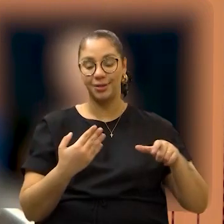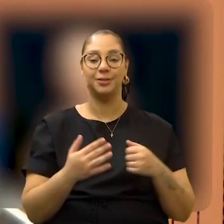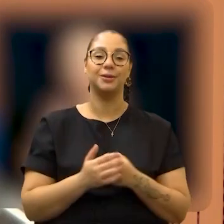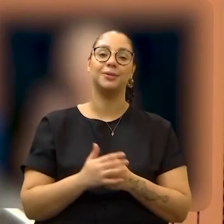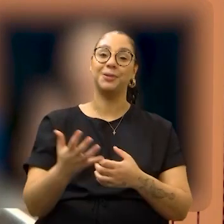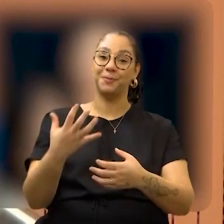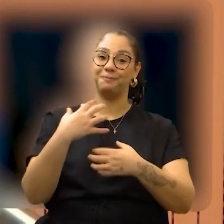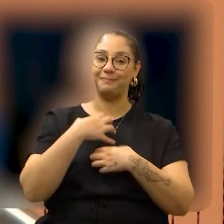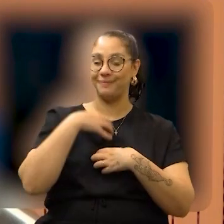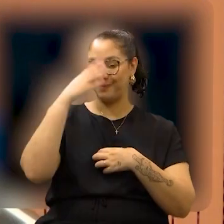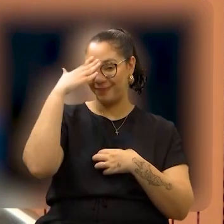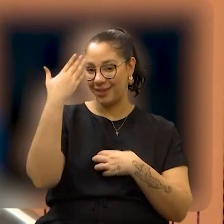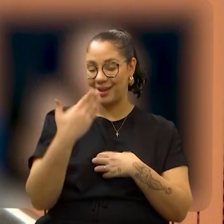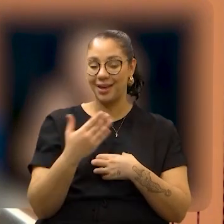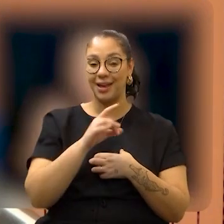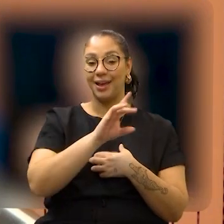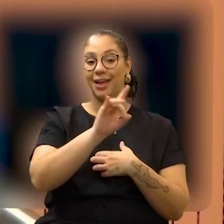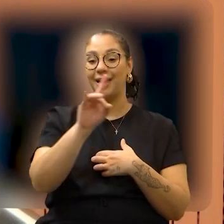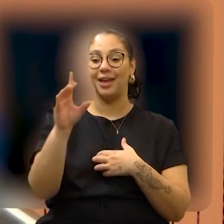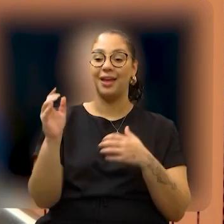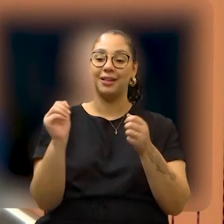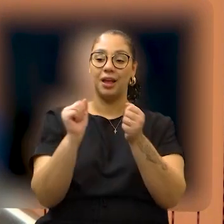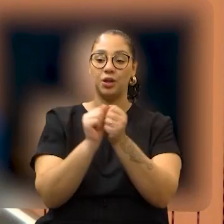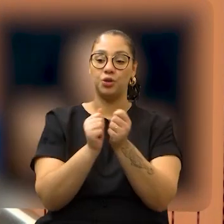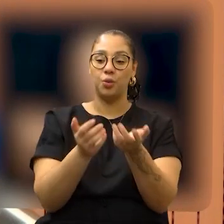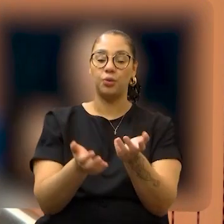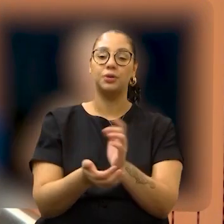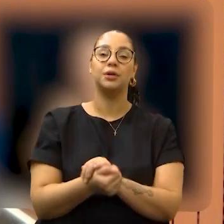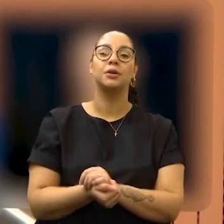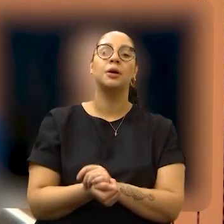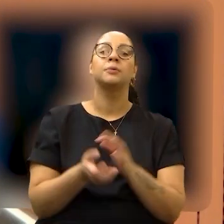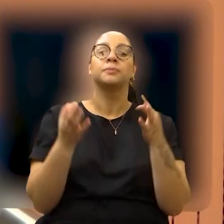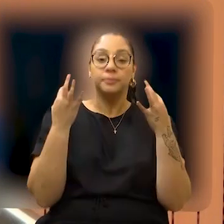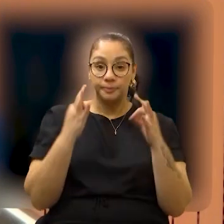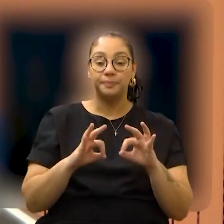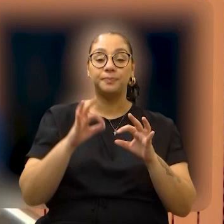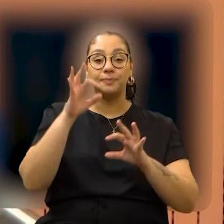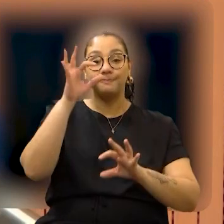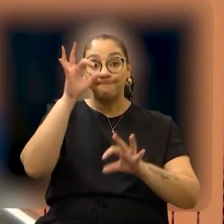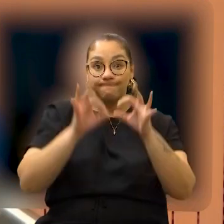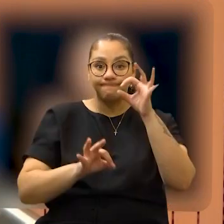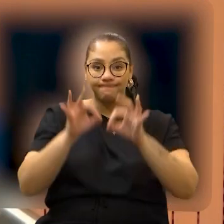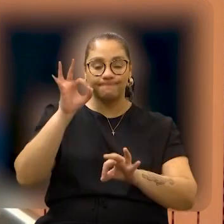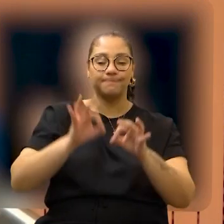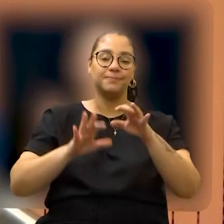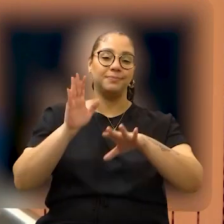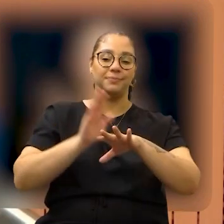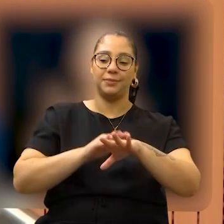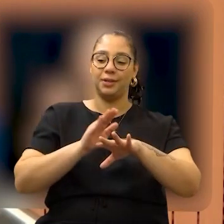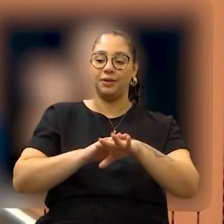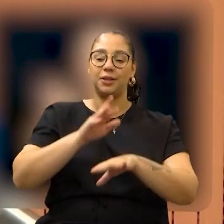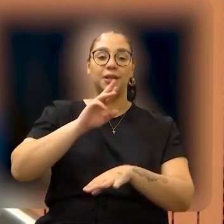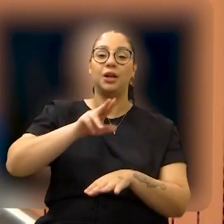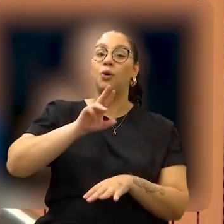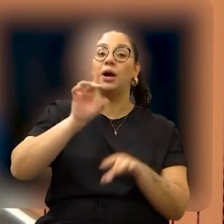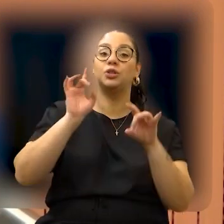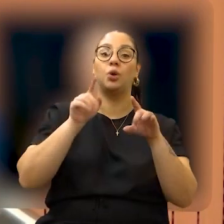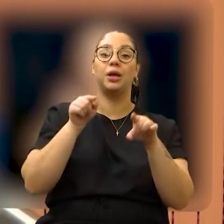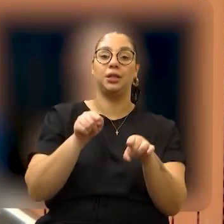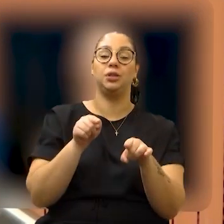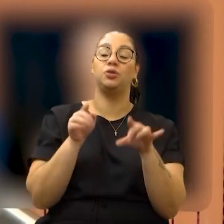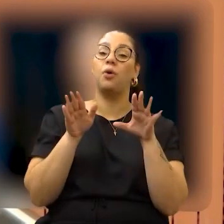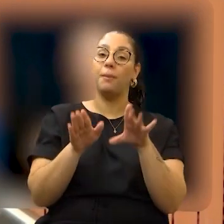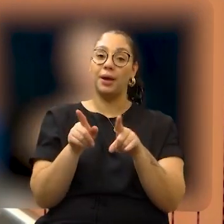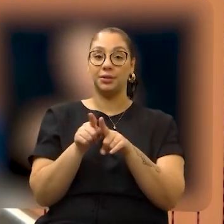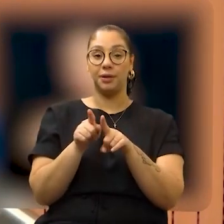para mim é uma grande honra estar aqui com cada um e cada uma de vocês, para que a gente possa justamente fazer justiça, e não só isso,